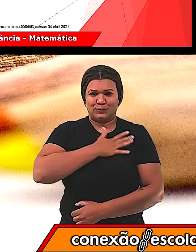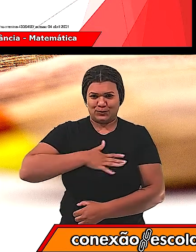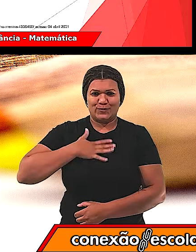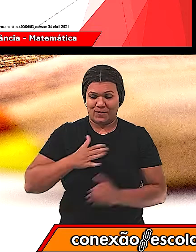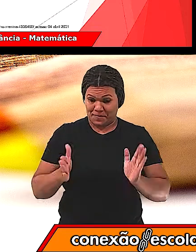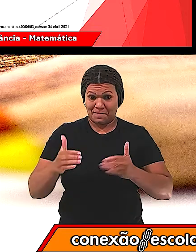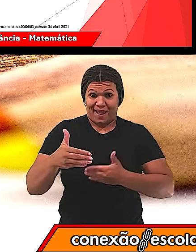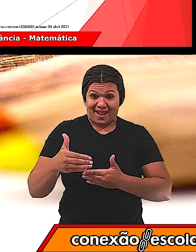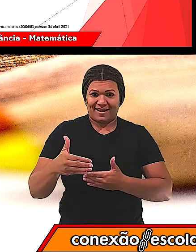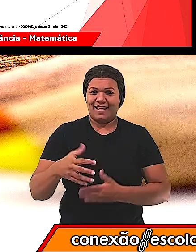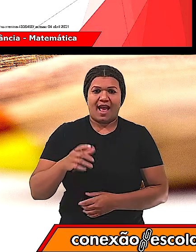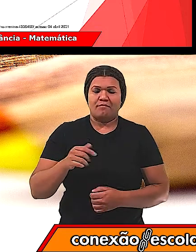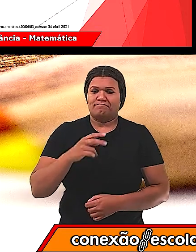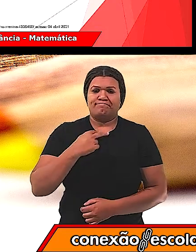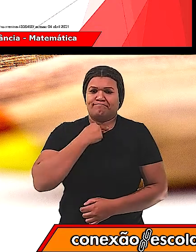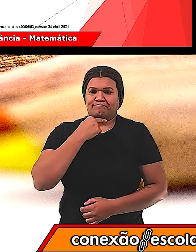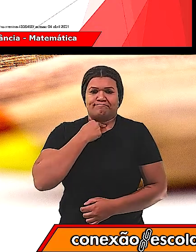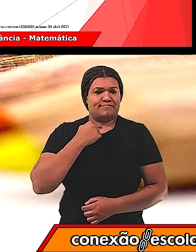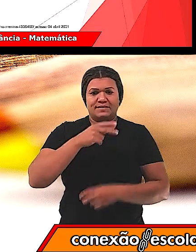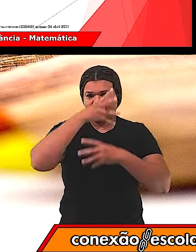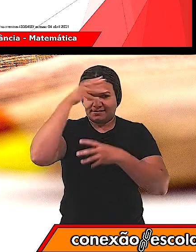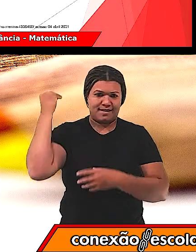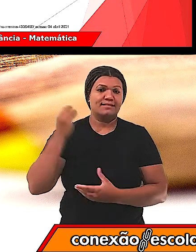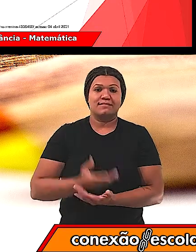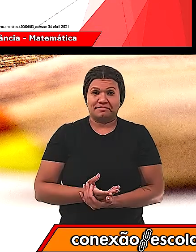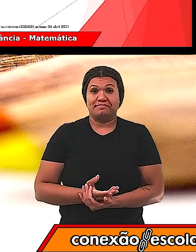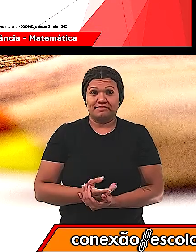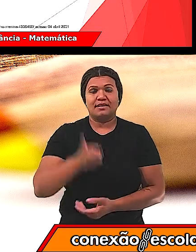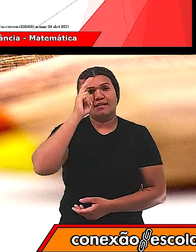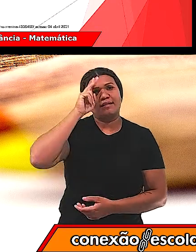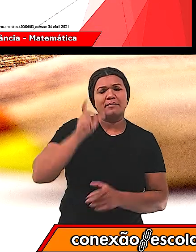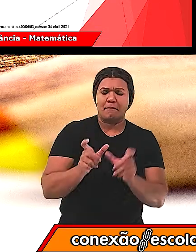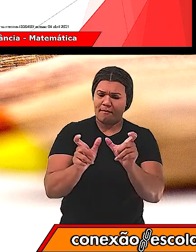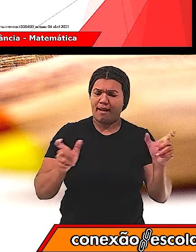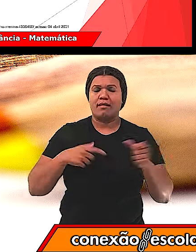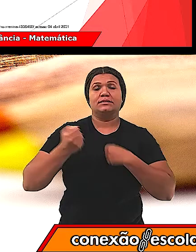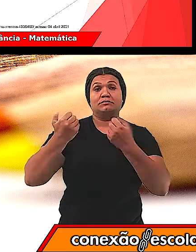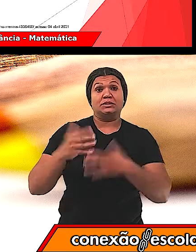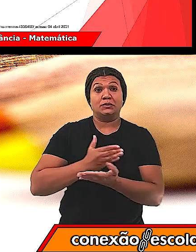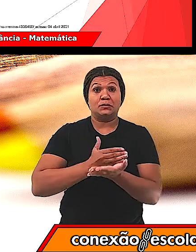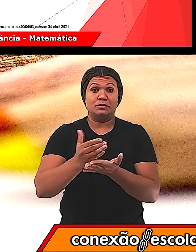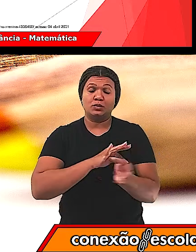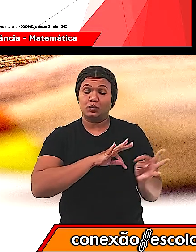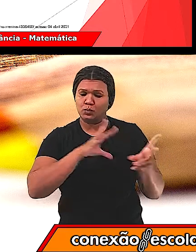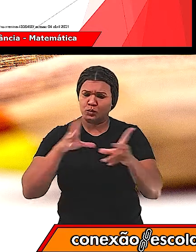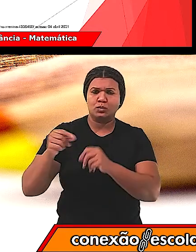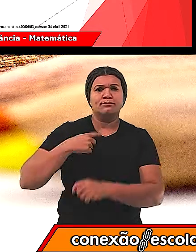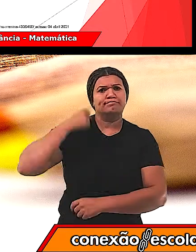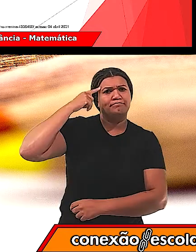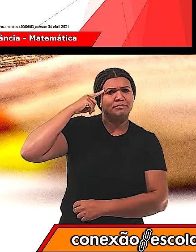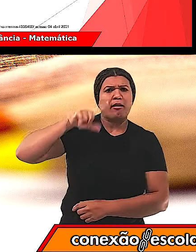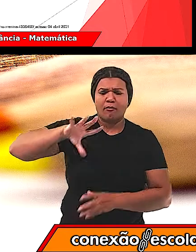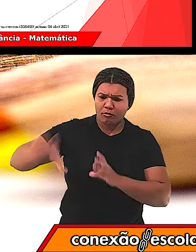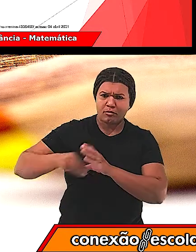máquina? Não tem como esquecer agora. Lembram das palavras que eu disse no começo? E tudo aquilo que te der a ideia de